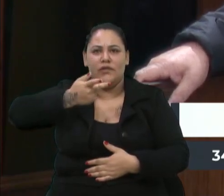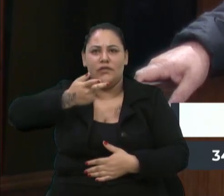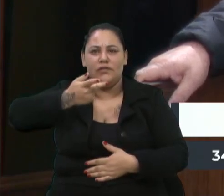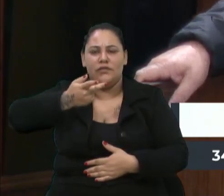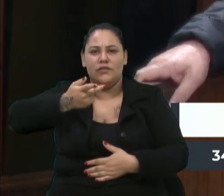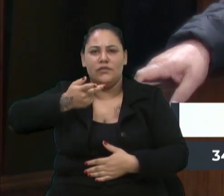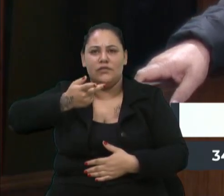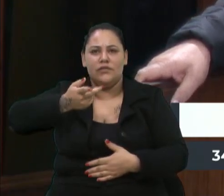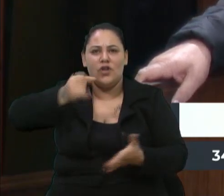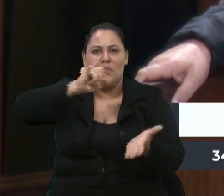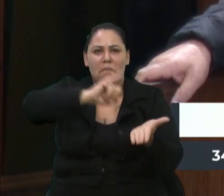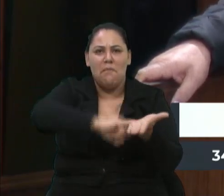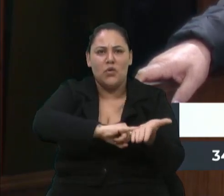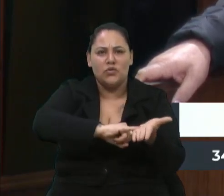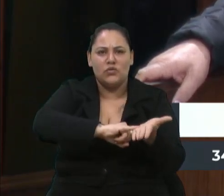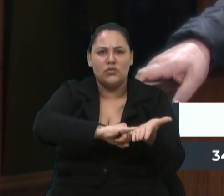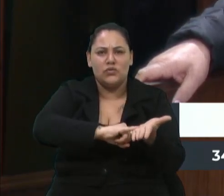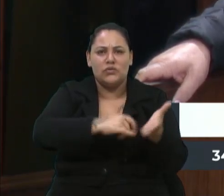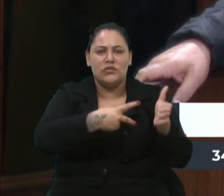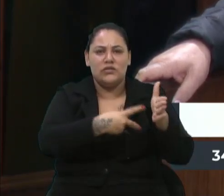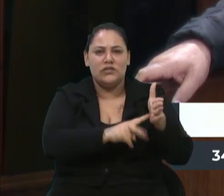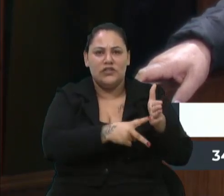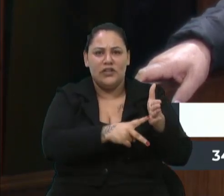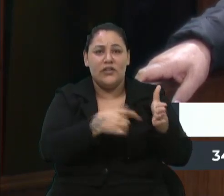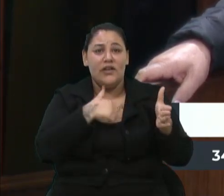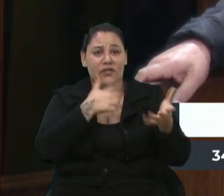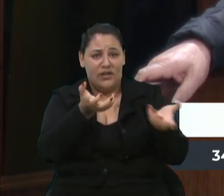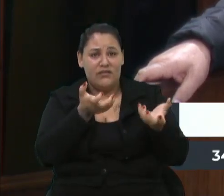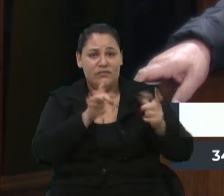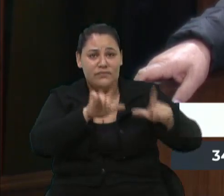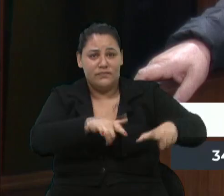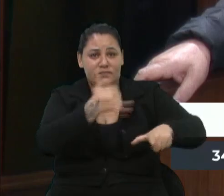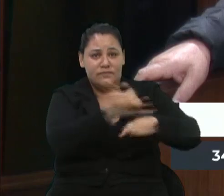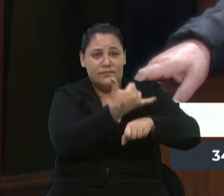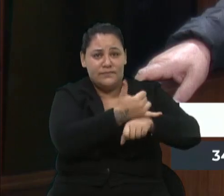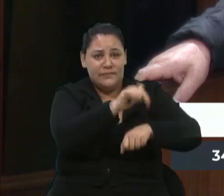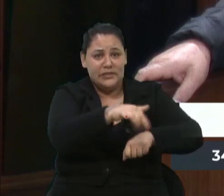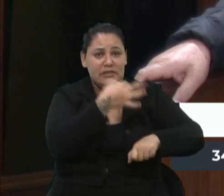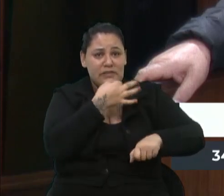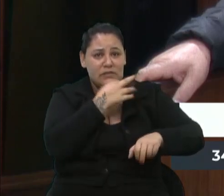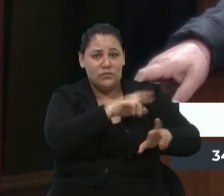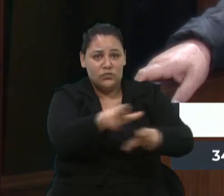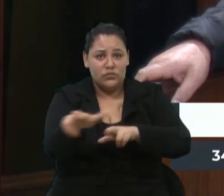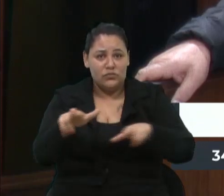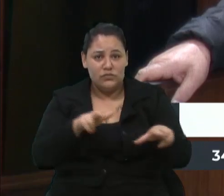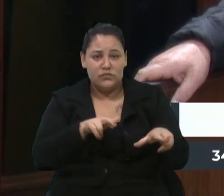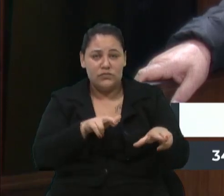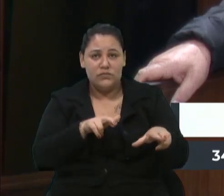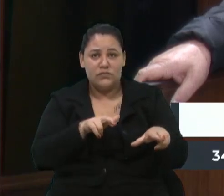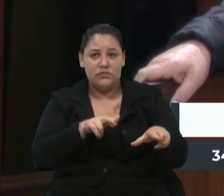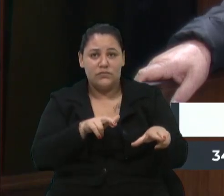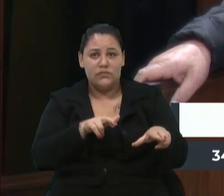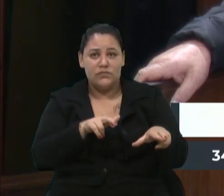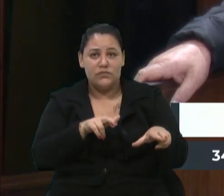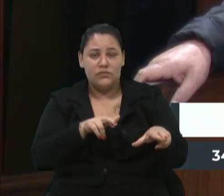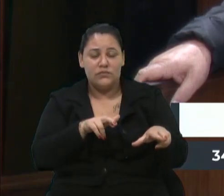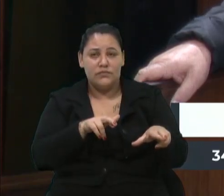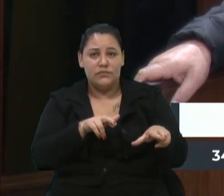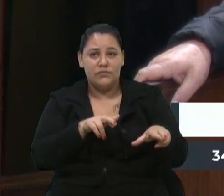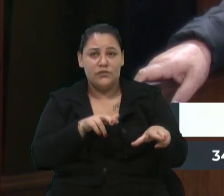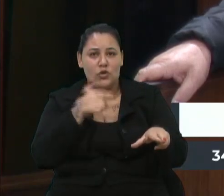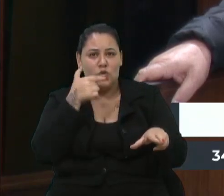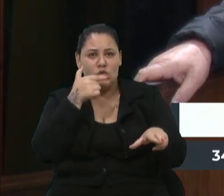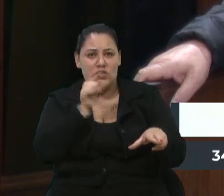sindical. Quero dizer que o Sindicato Metalúrgico de Caxias do Sul e região conseguiu um